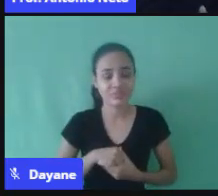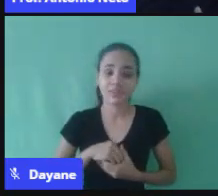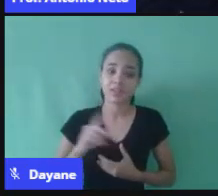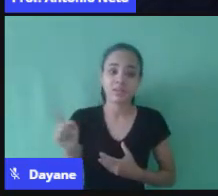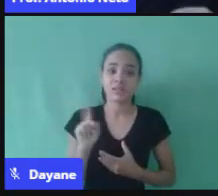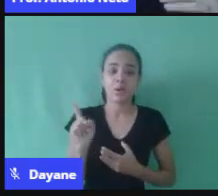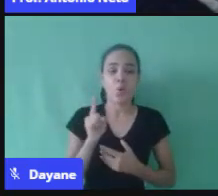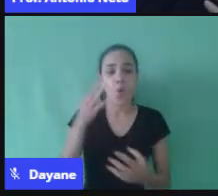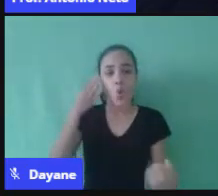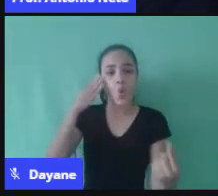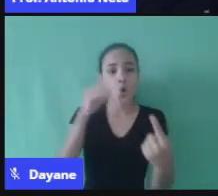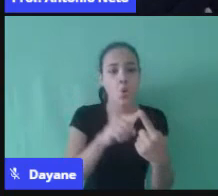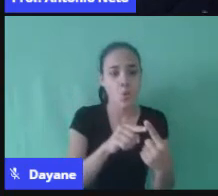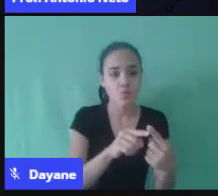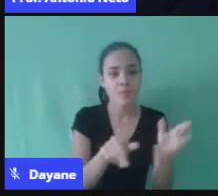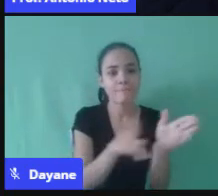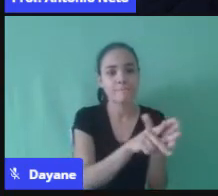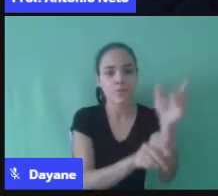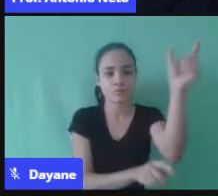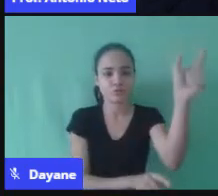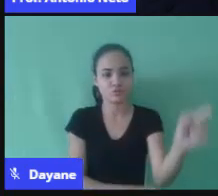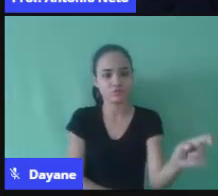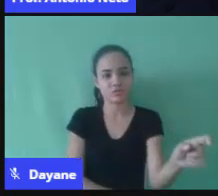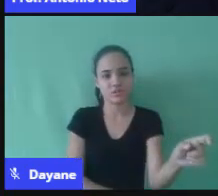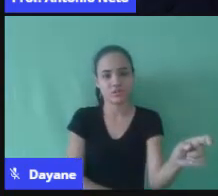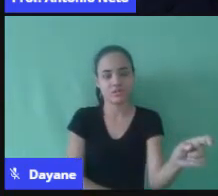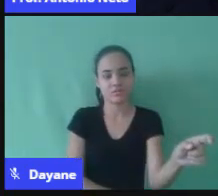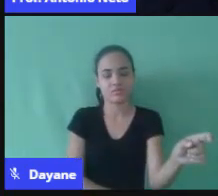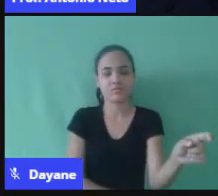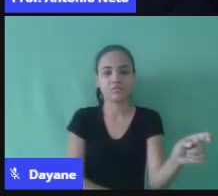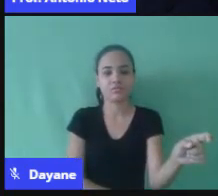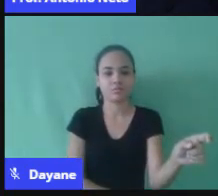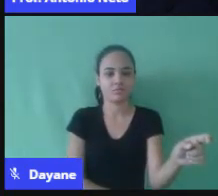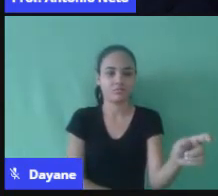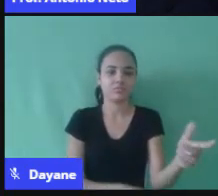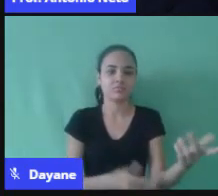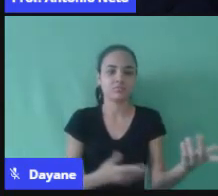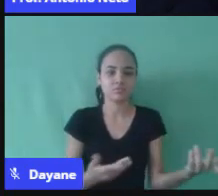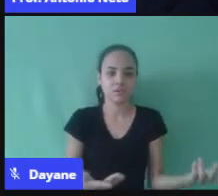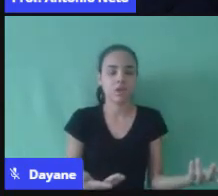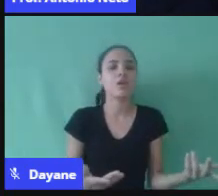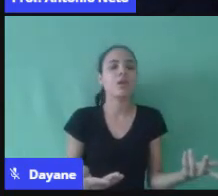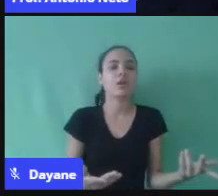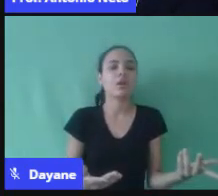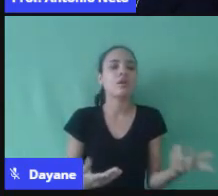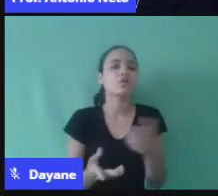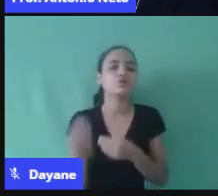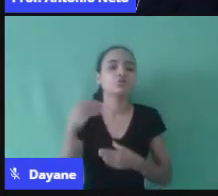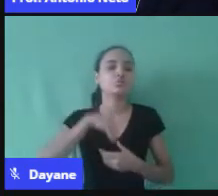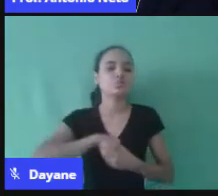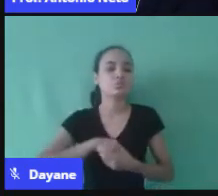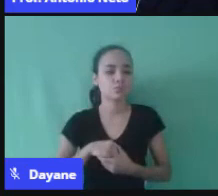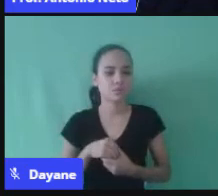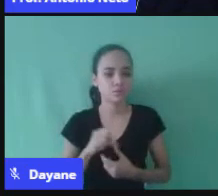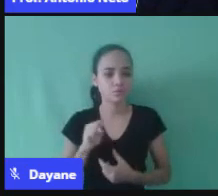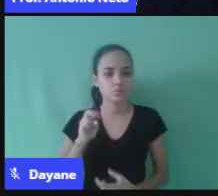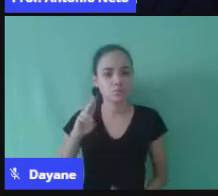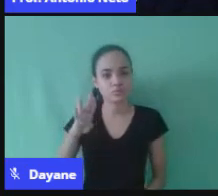objetivação do ser, mas de subjetivação do ser, né? De subjetividade do ser humano.